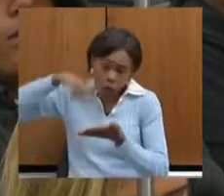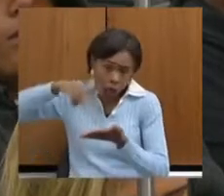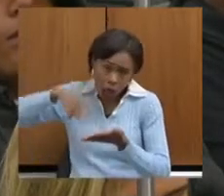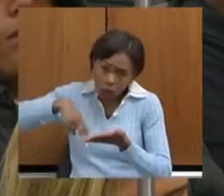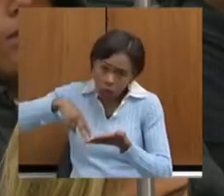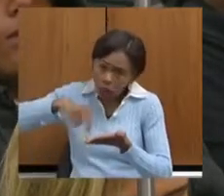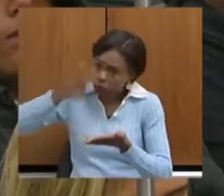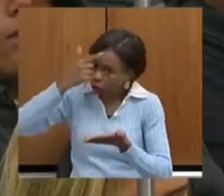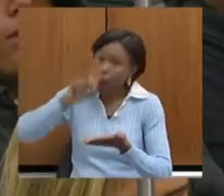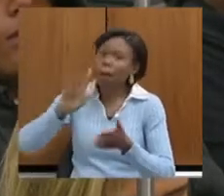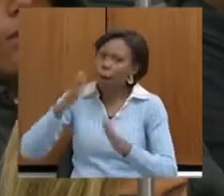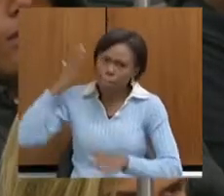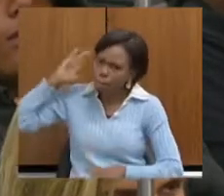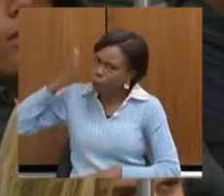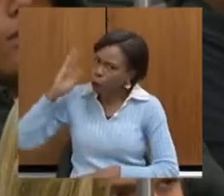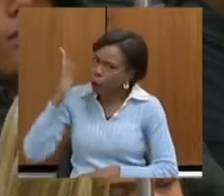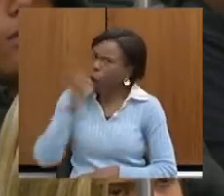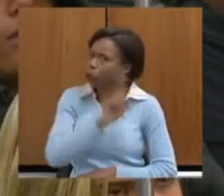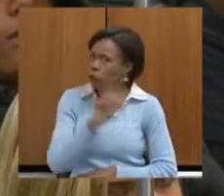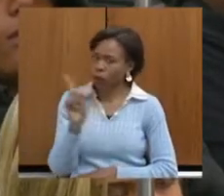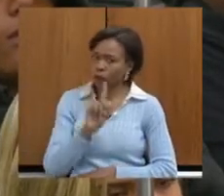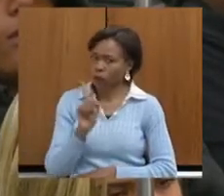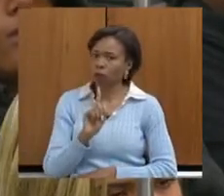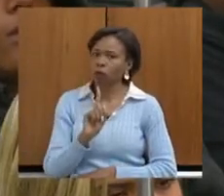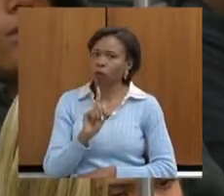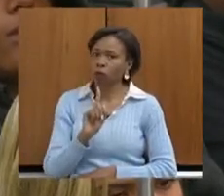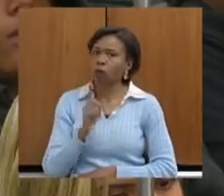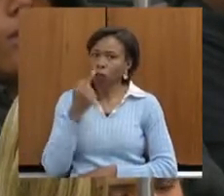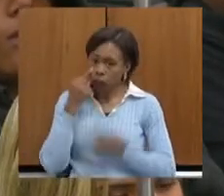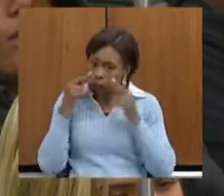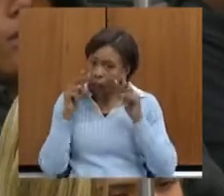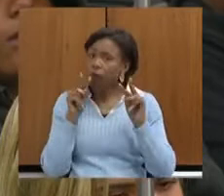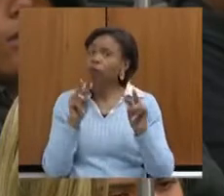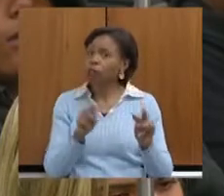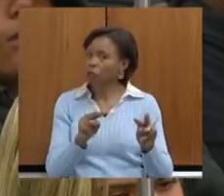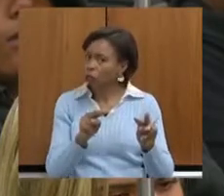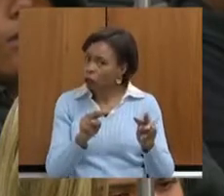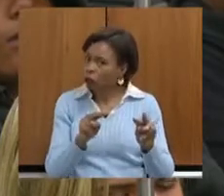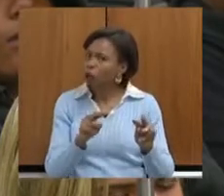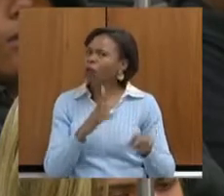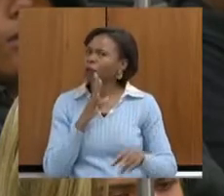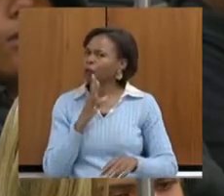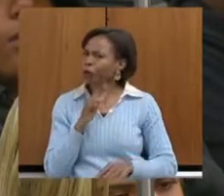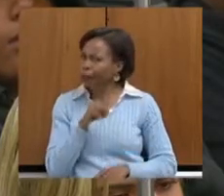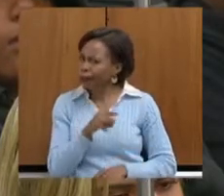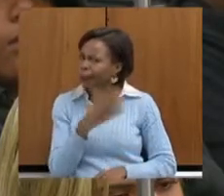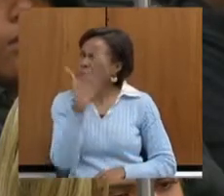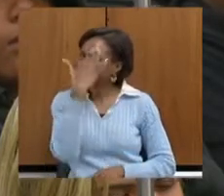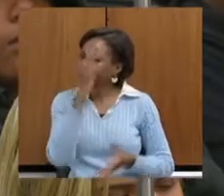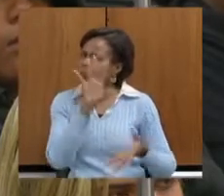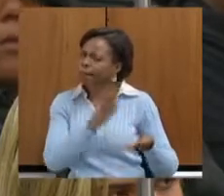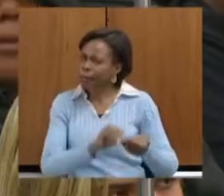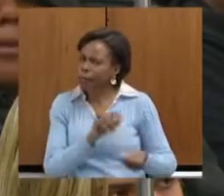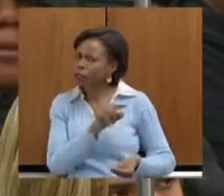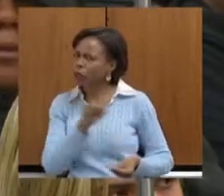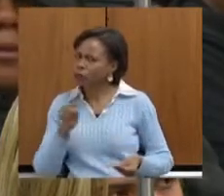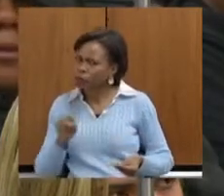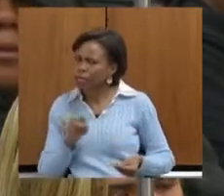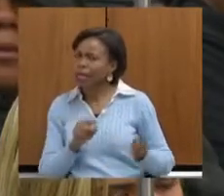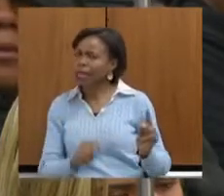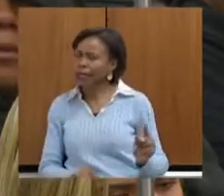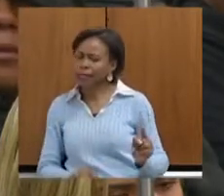não somos burro não eu não sou um burro não nós estamos vendo estão vendo esses passando na